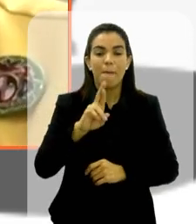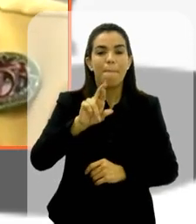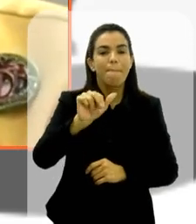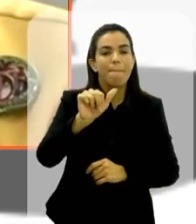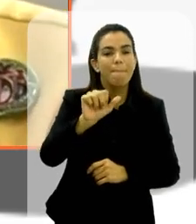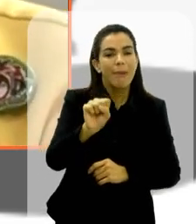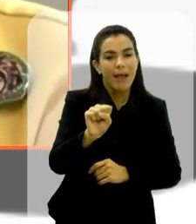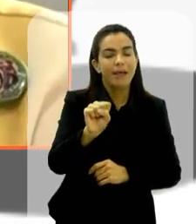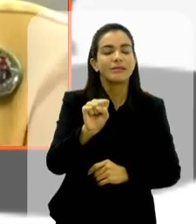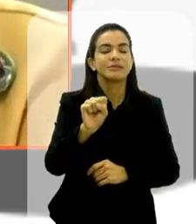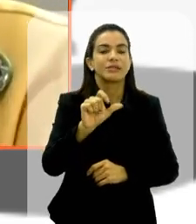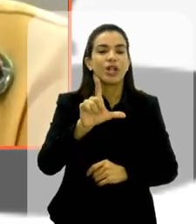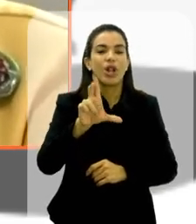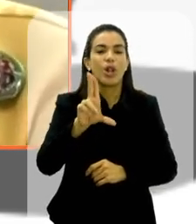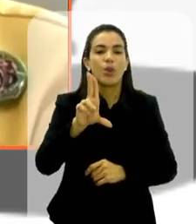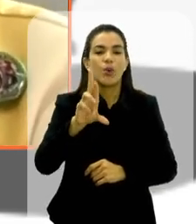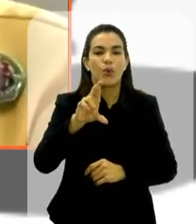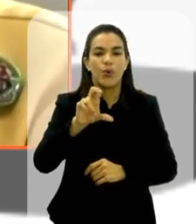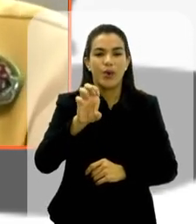Brás Lourenço foi